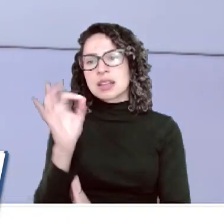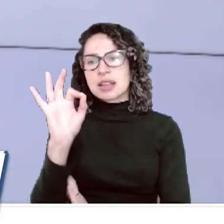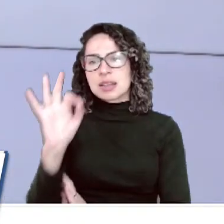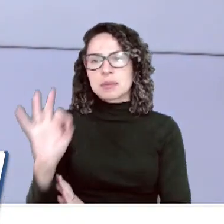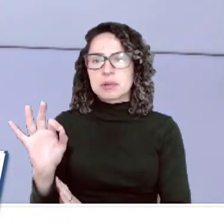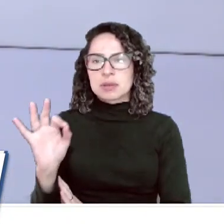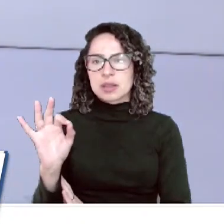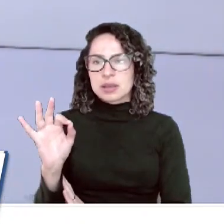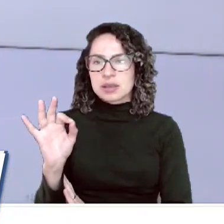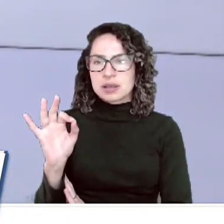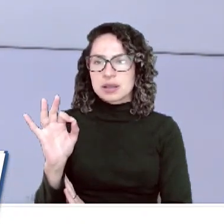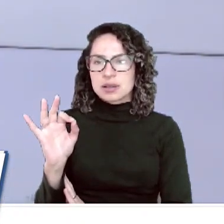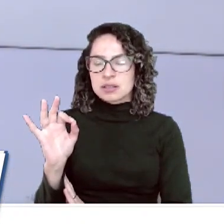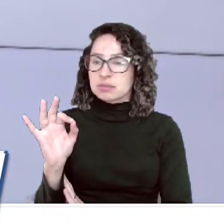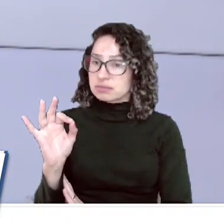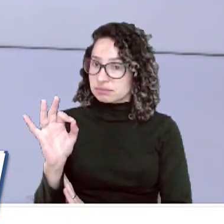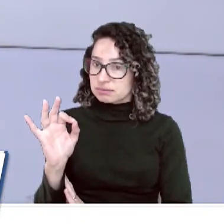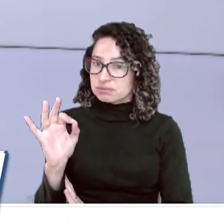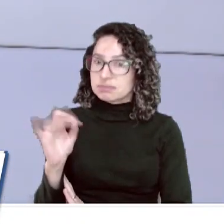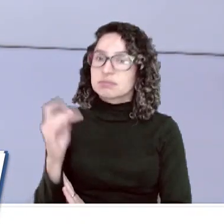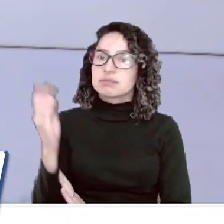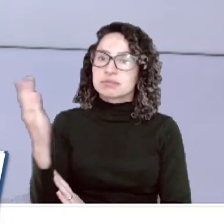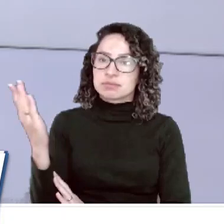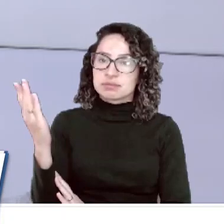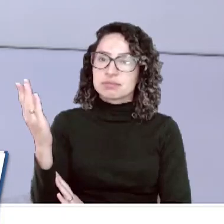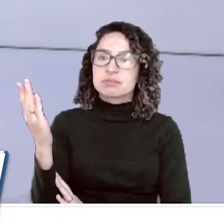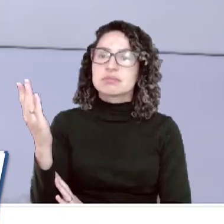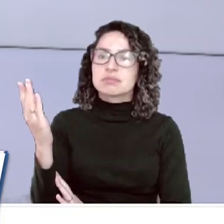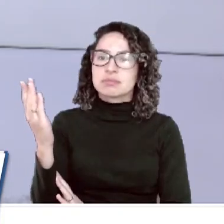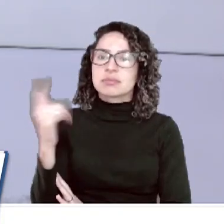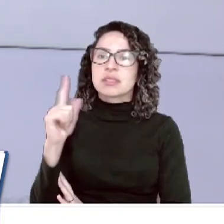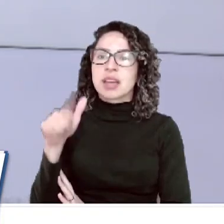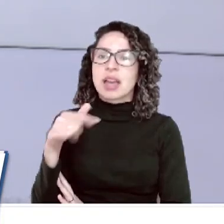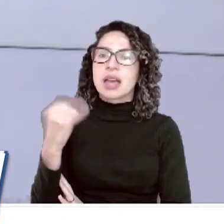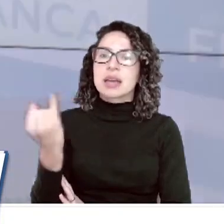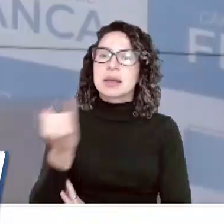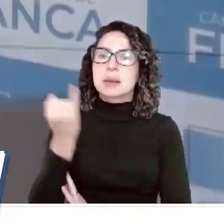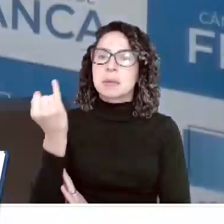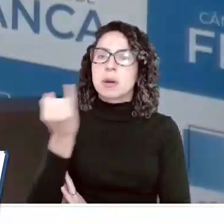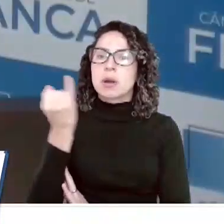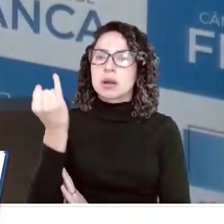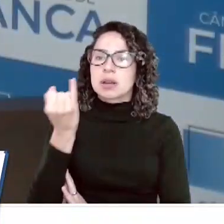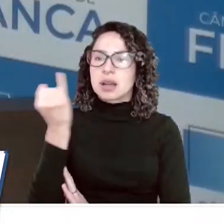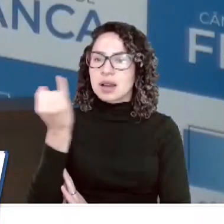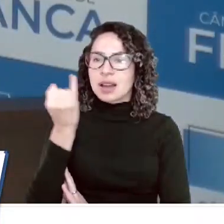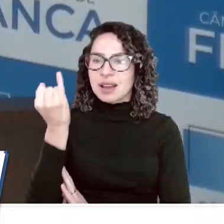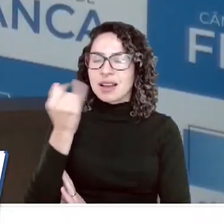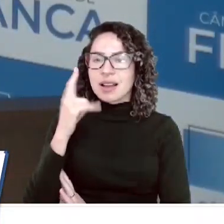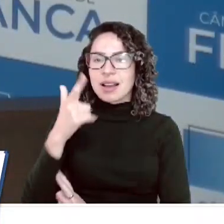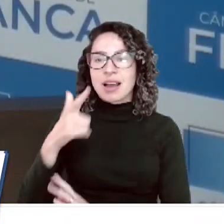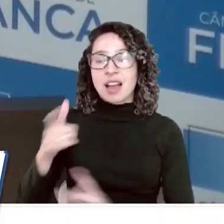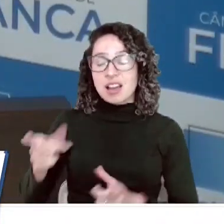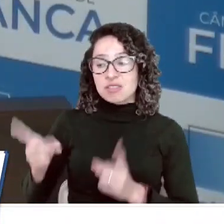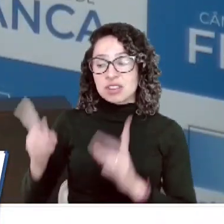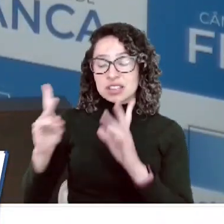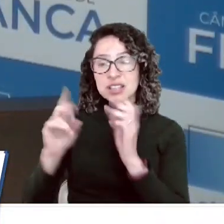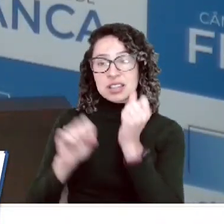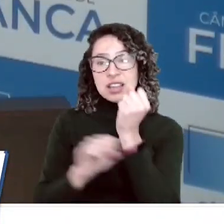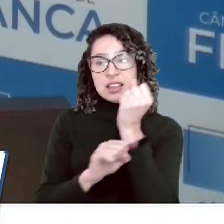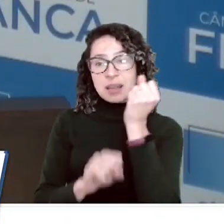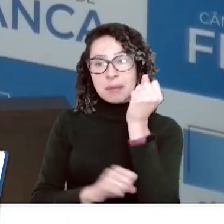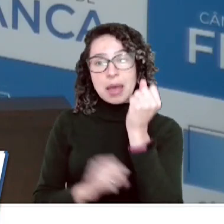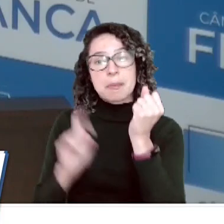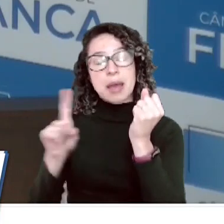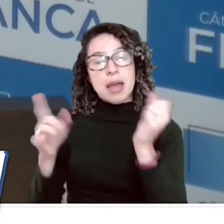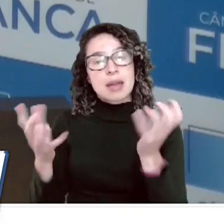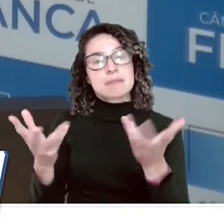60%. Então fica aí o recado, a importância que é esse assunto sobre a privatização da Sabesp, a relevância